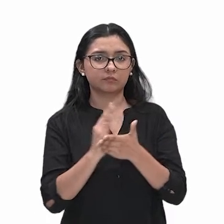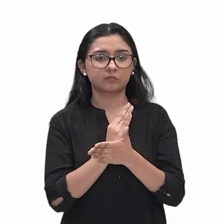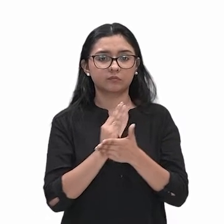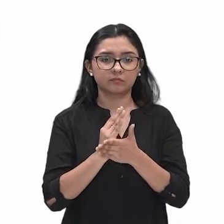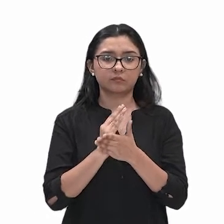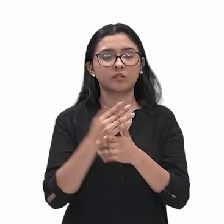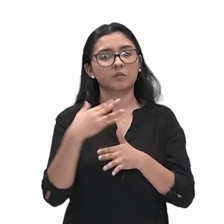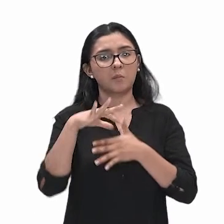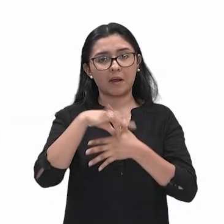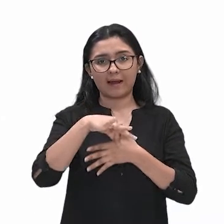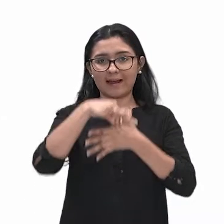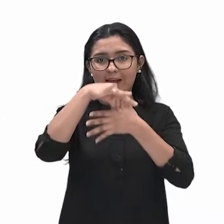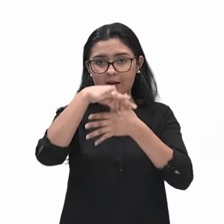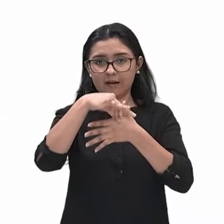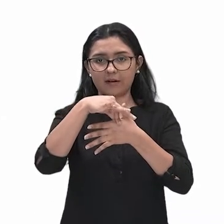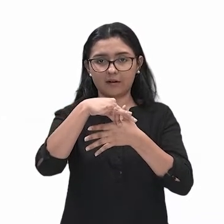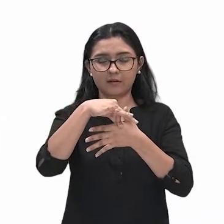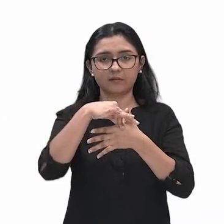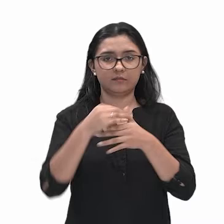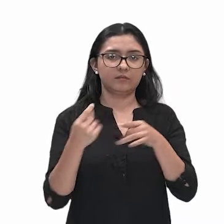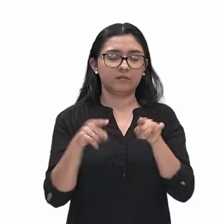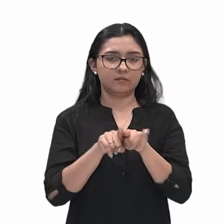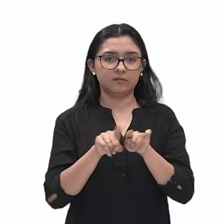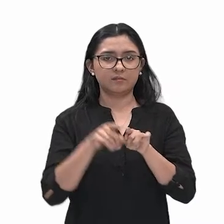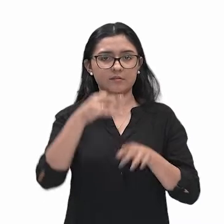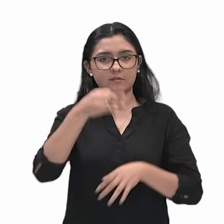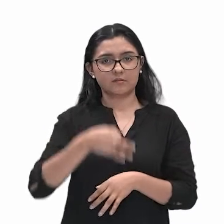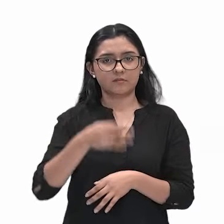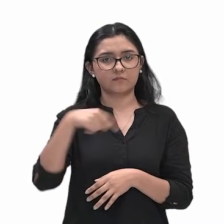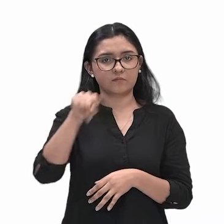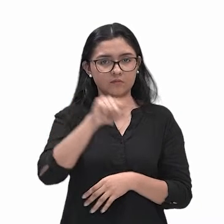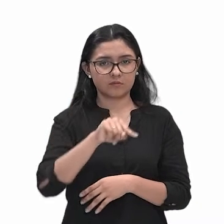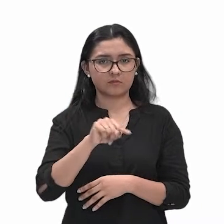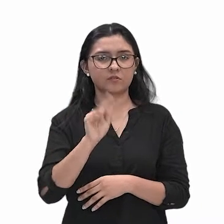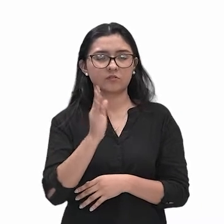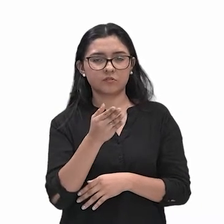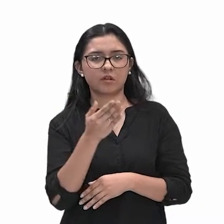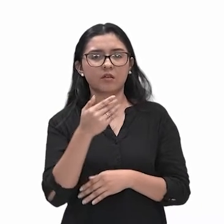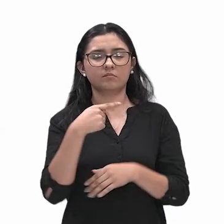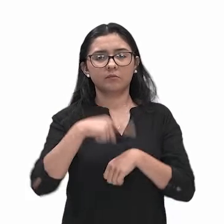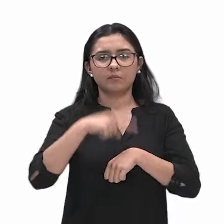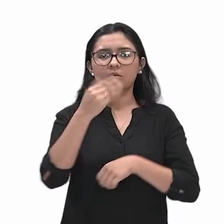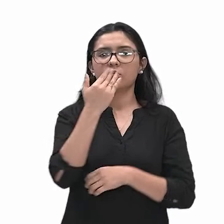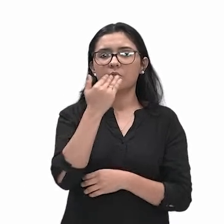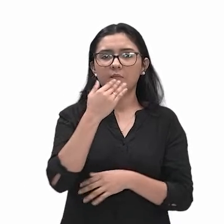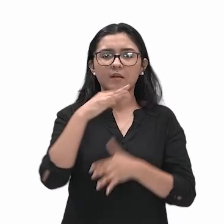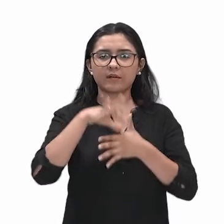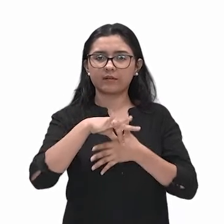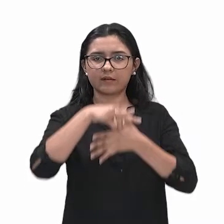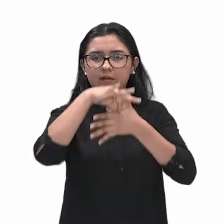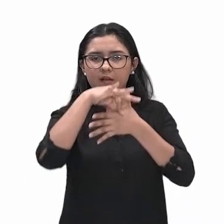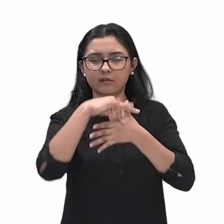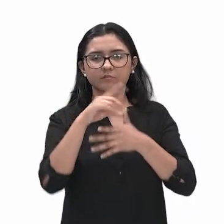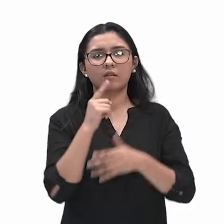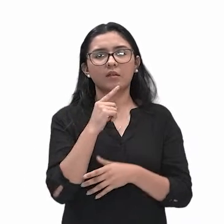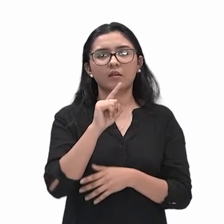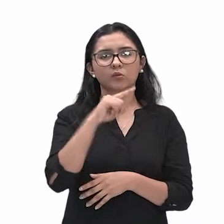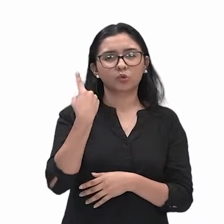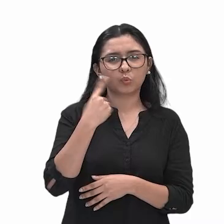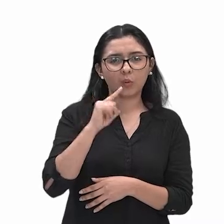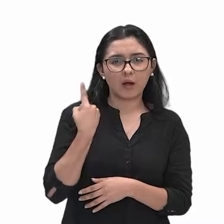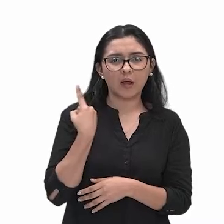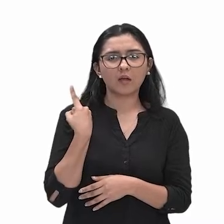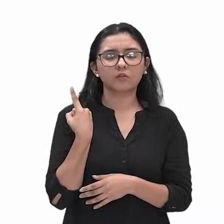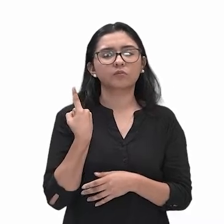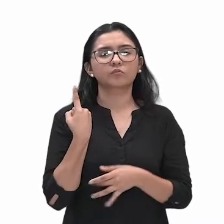carne vermelha, por exemplo, né? Tenho certeza que muitos de vocês, quando comem uma carne vermelha, né, um churrasco no final de